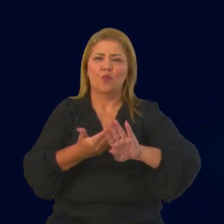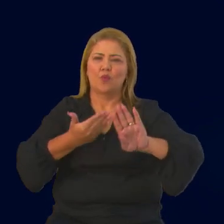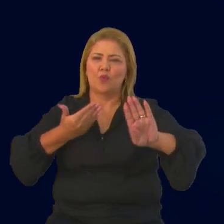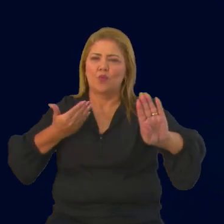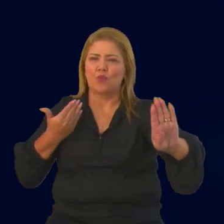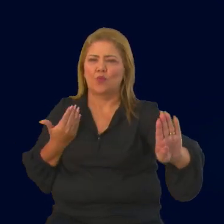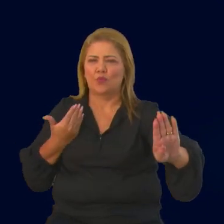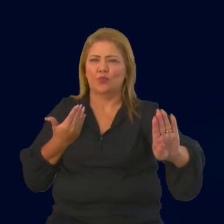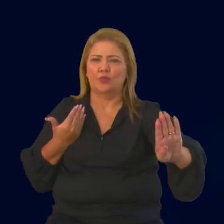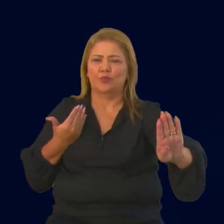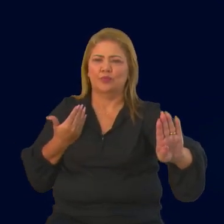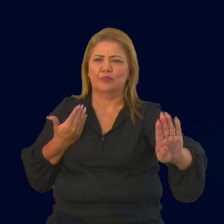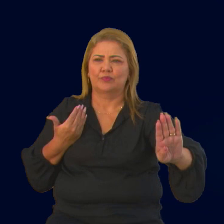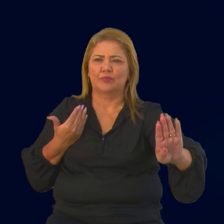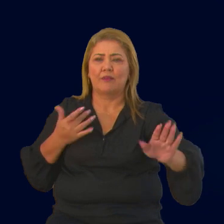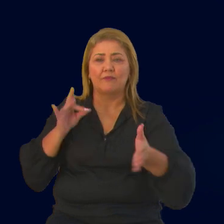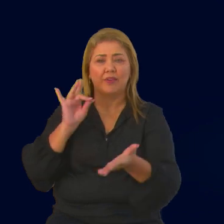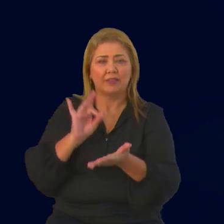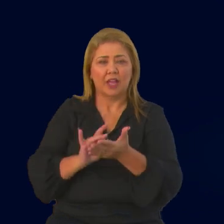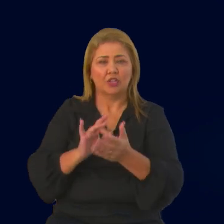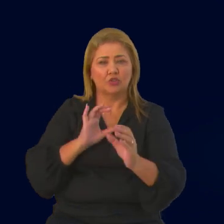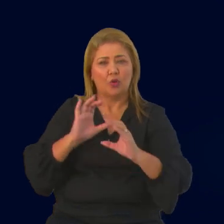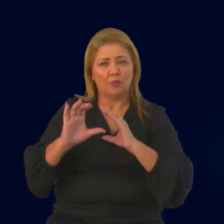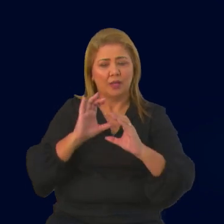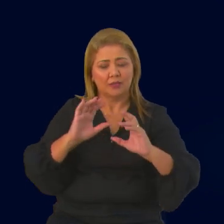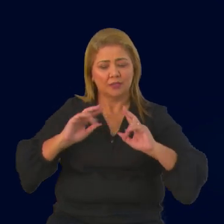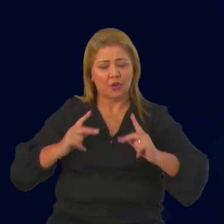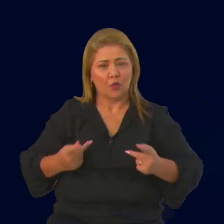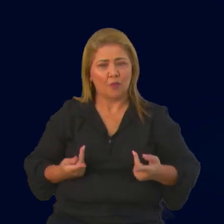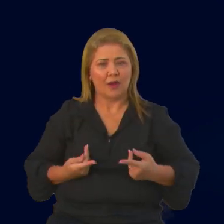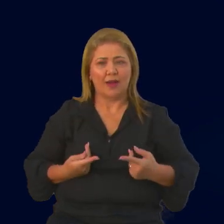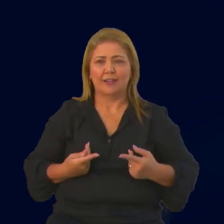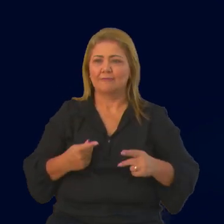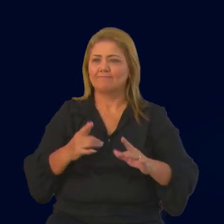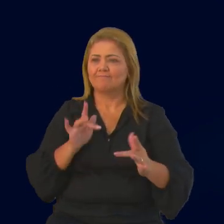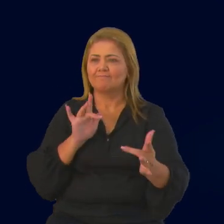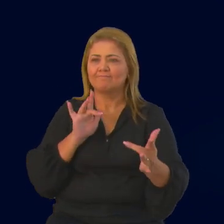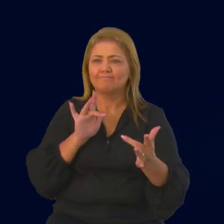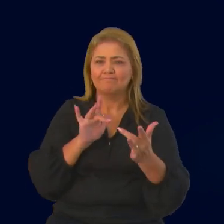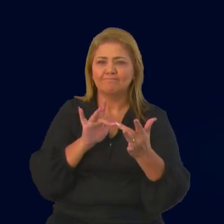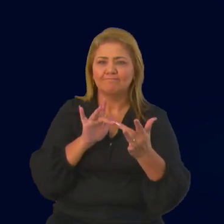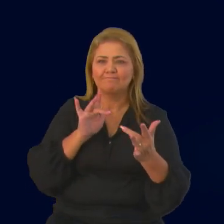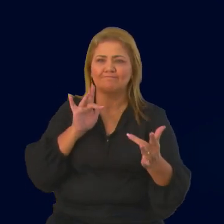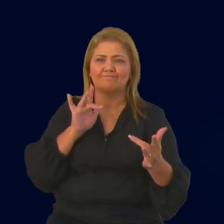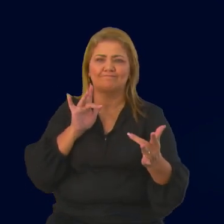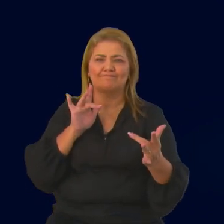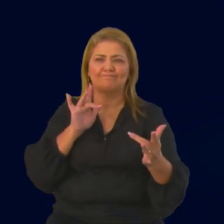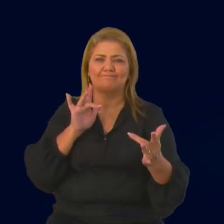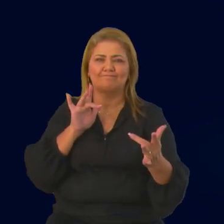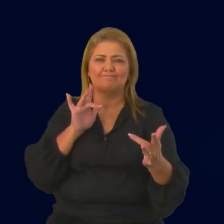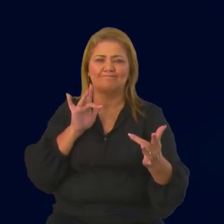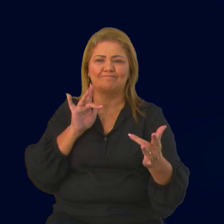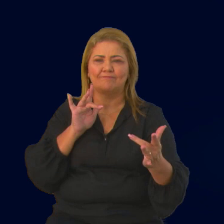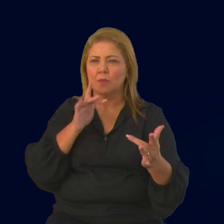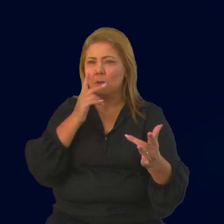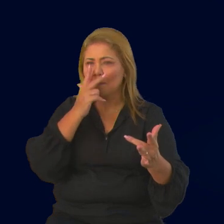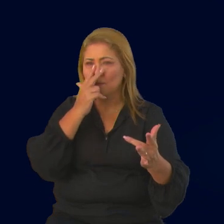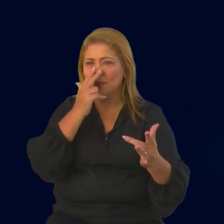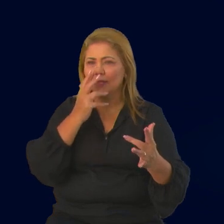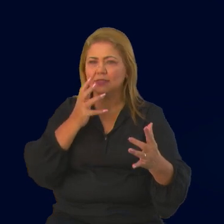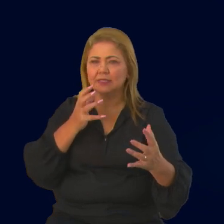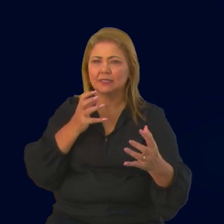A realidade é que a comunicação humana anda sem sinal. Nós estamos atrofiando a capacidade